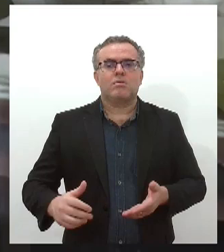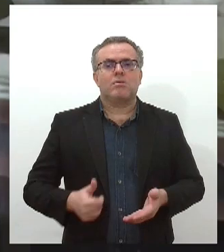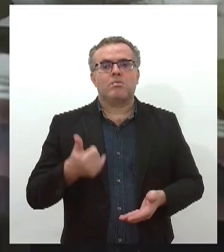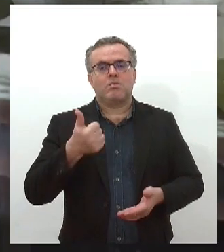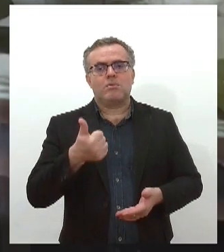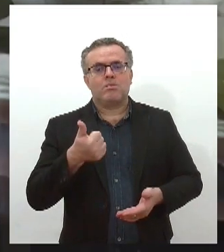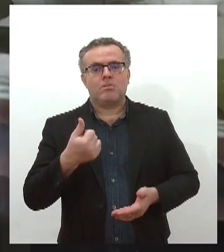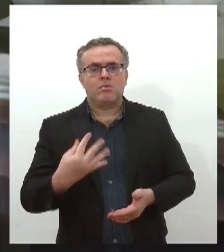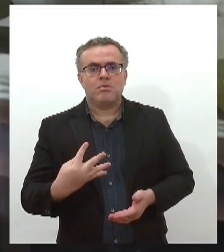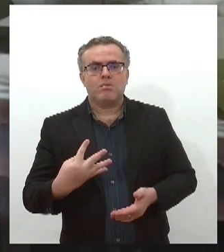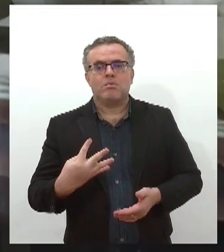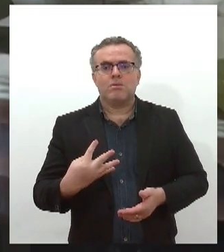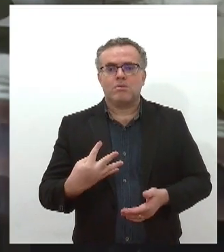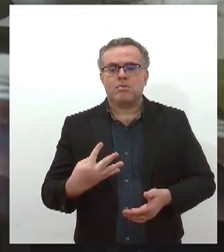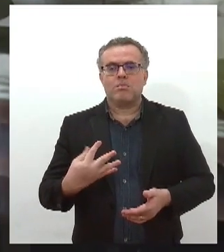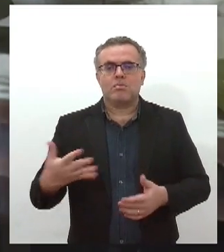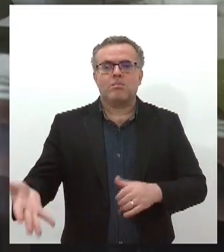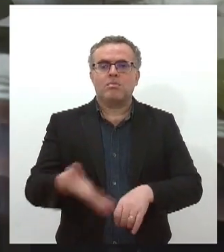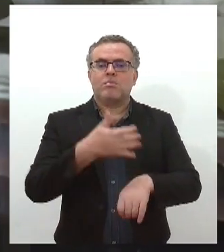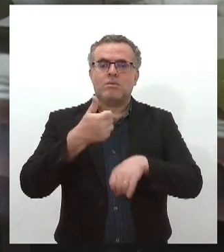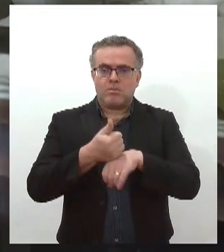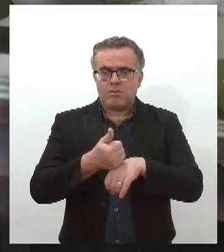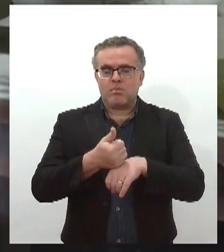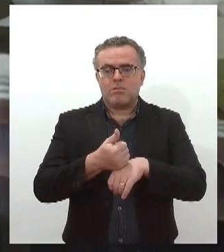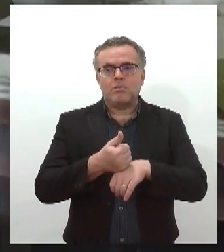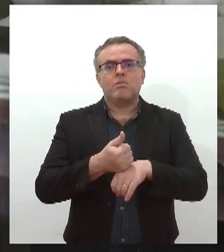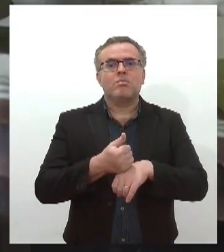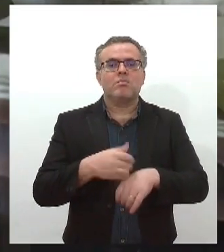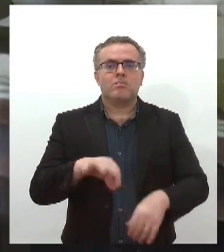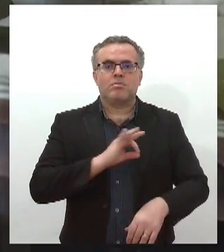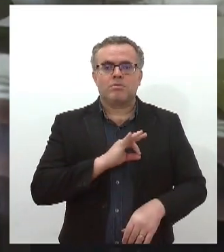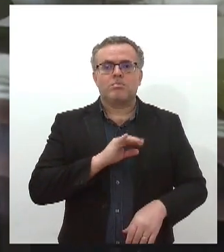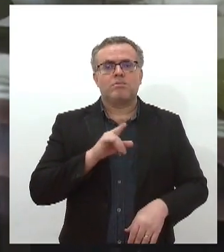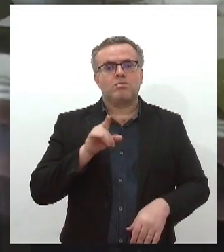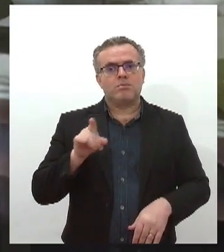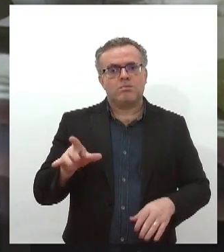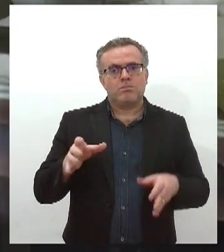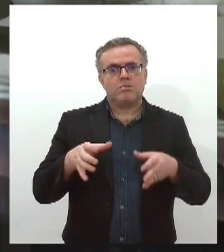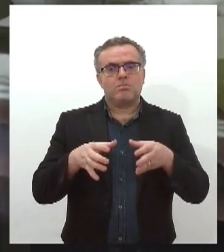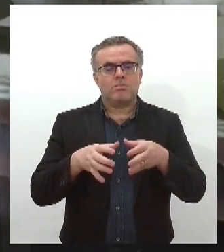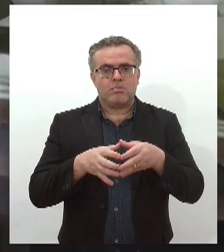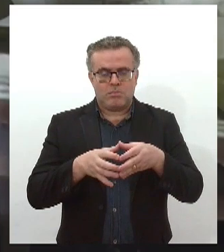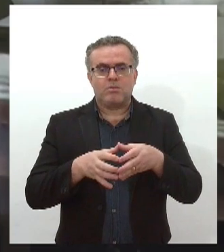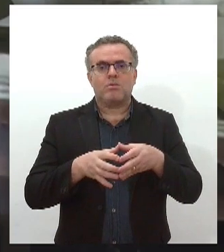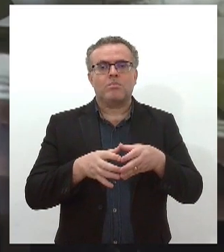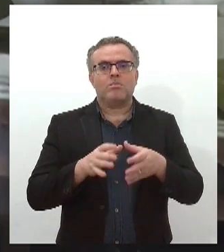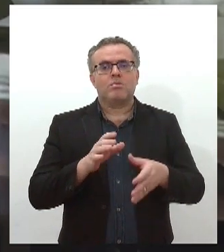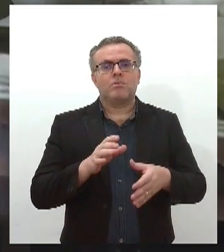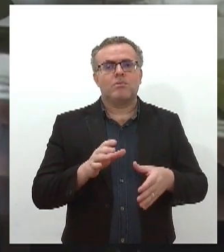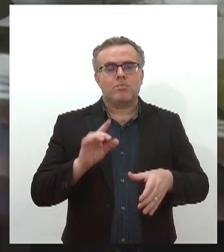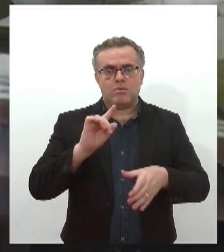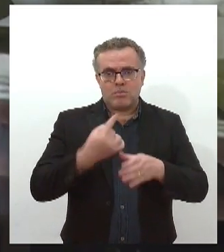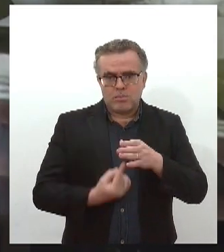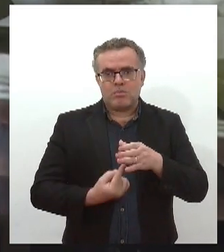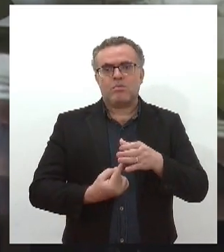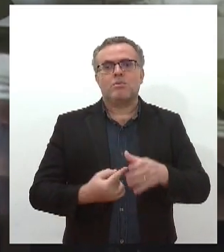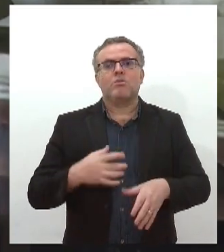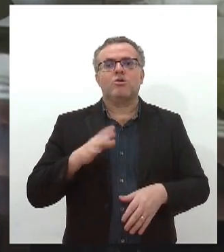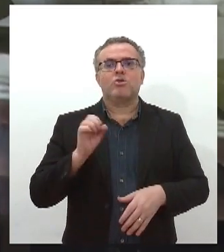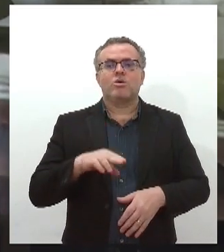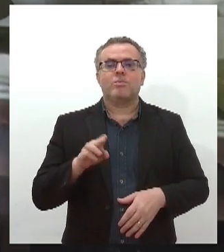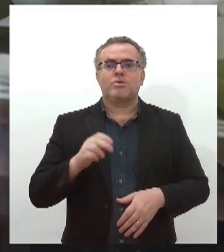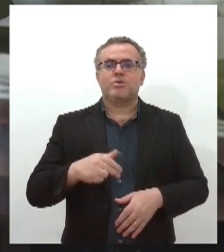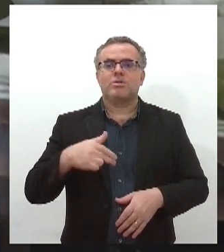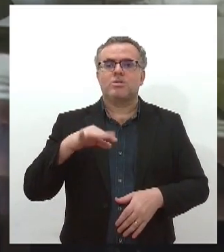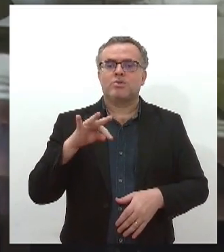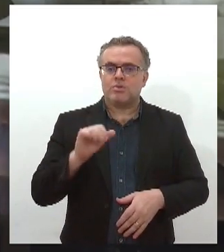civil militar. E meu irmão, ele era do Partido Comunista Brasileiro e foi perseguido enquanto jovem adolescente. Minha